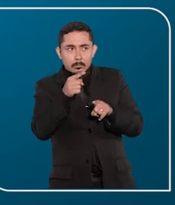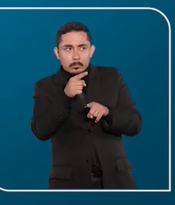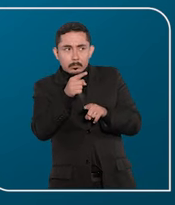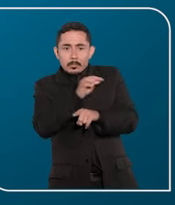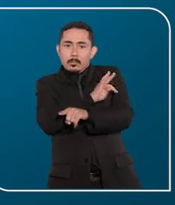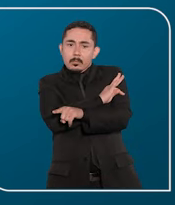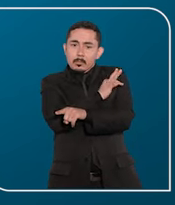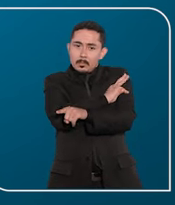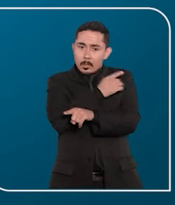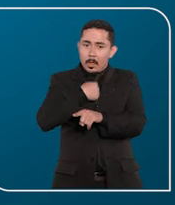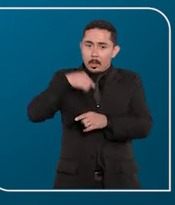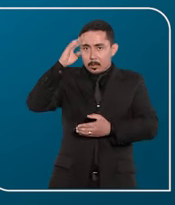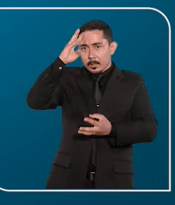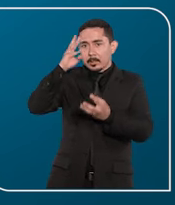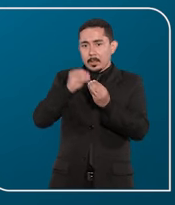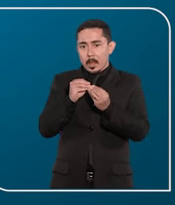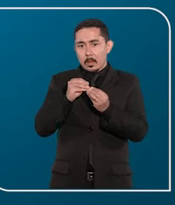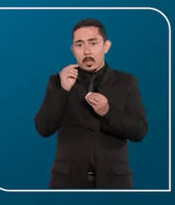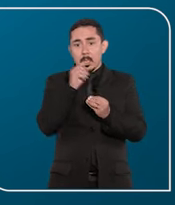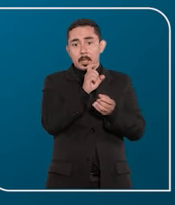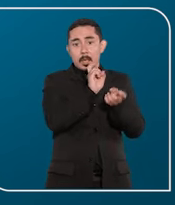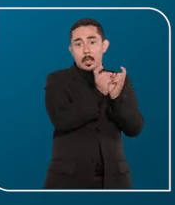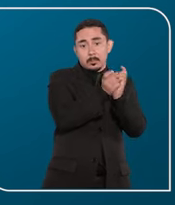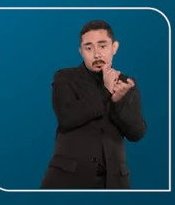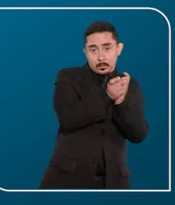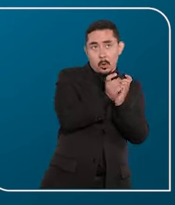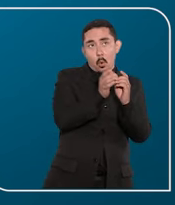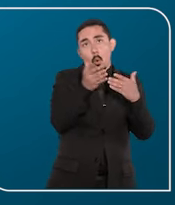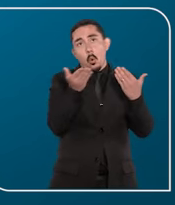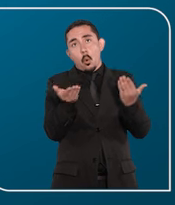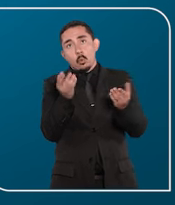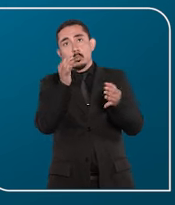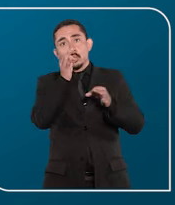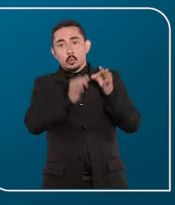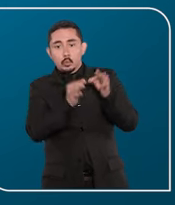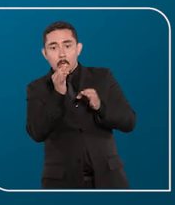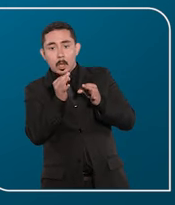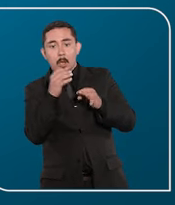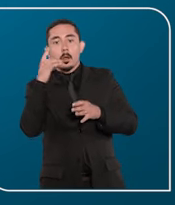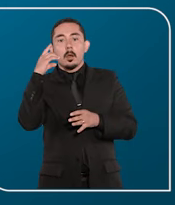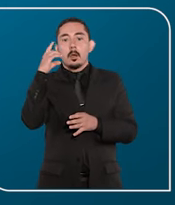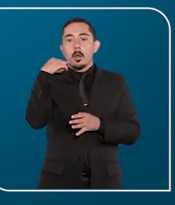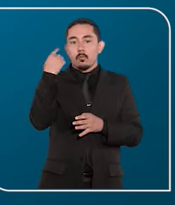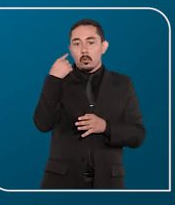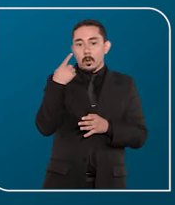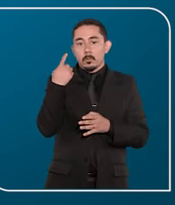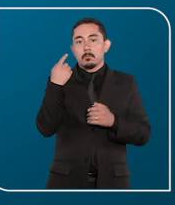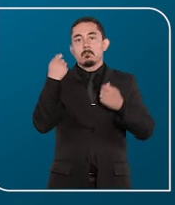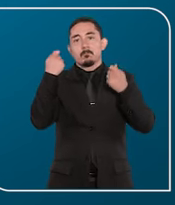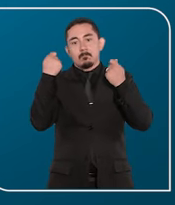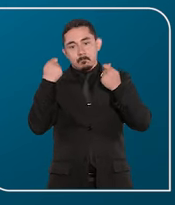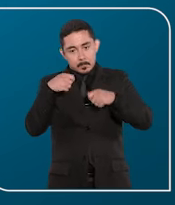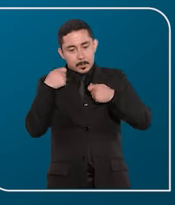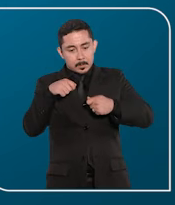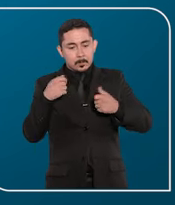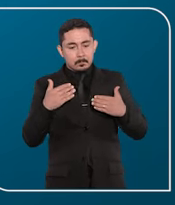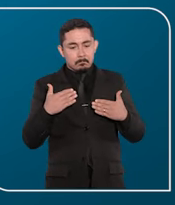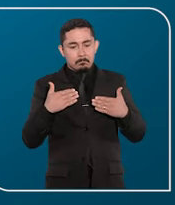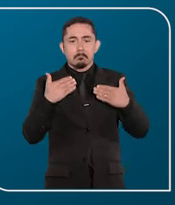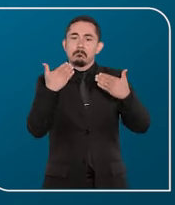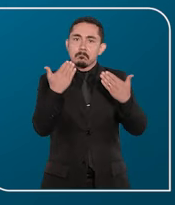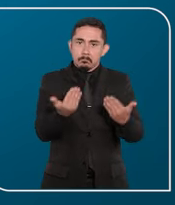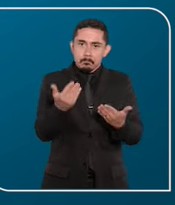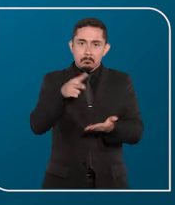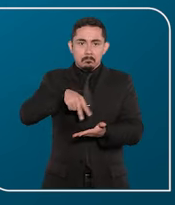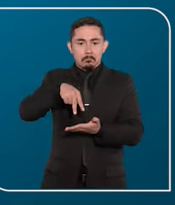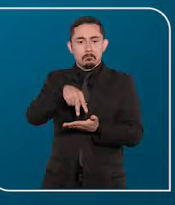que, seja na esfera administrativa, seja na esfera judicial, o advogado ele precisaria estar à frente, né, na realização dos